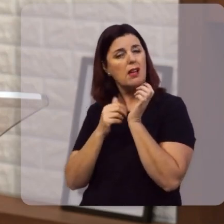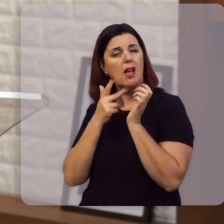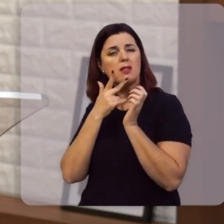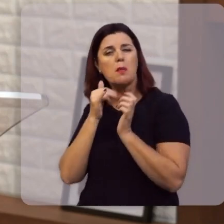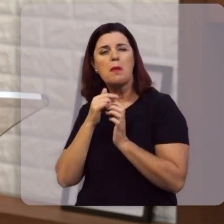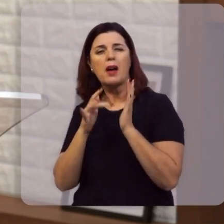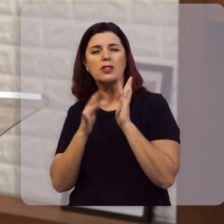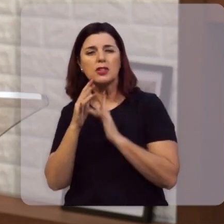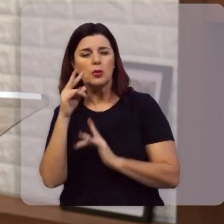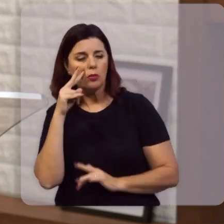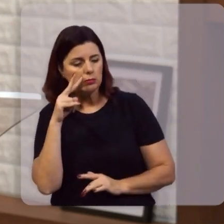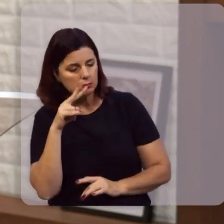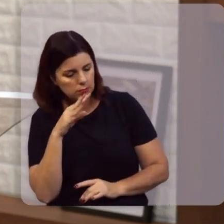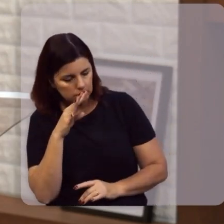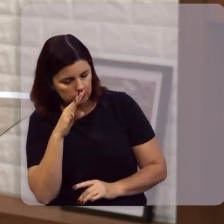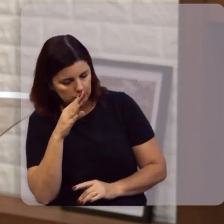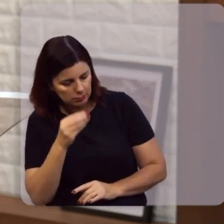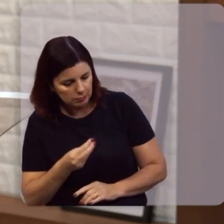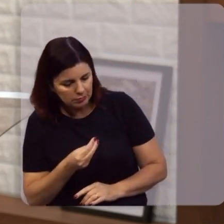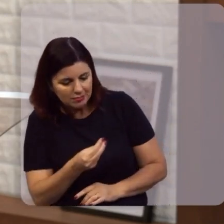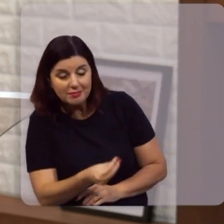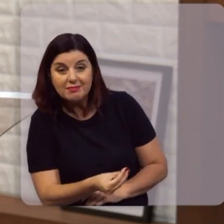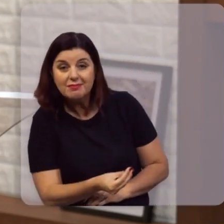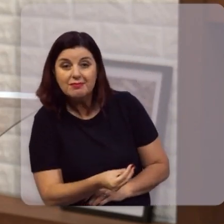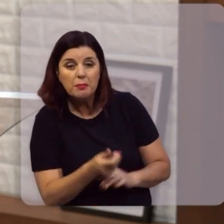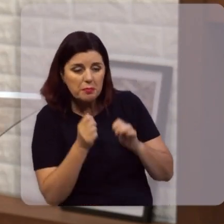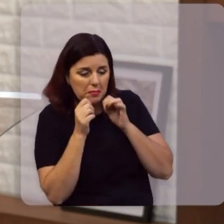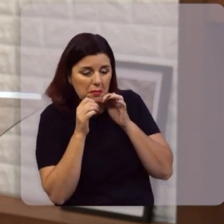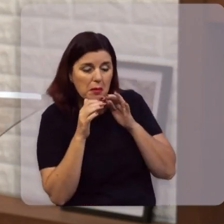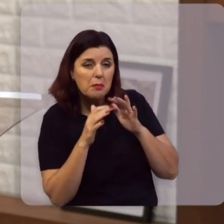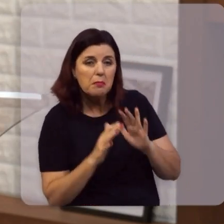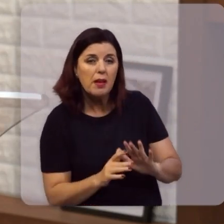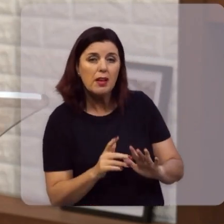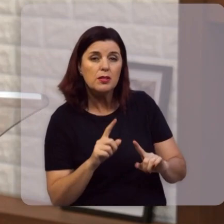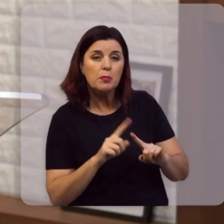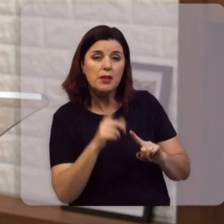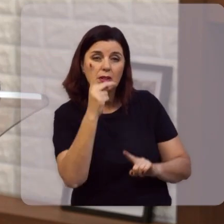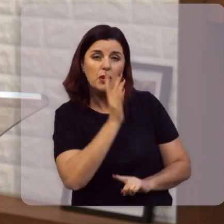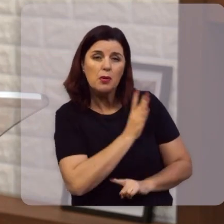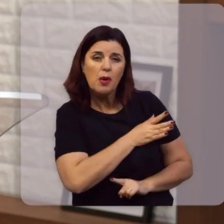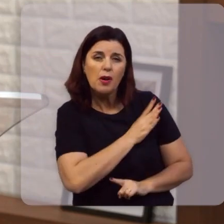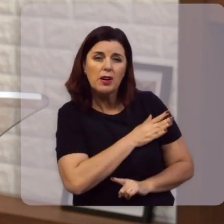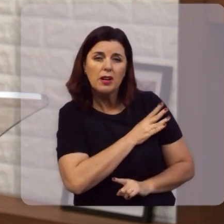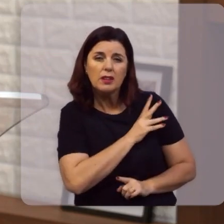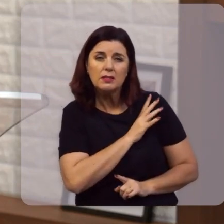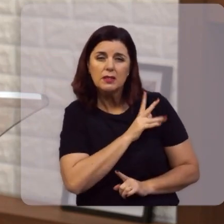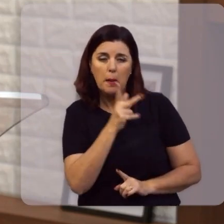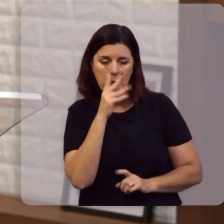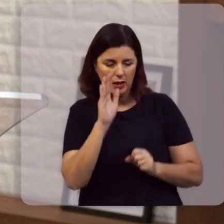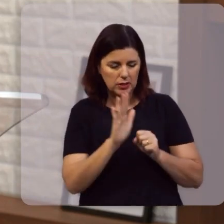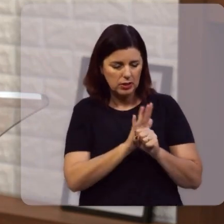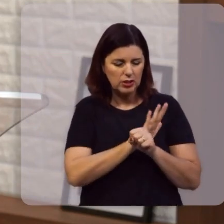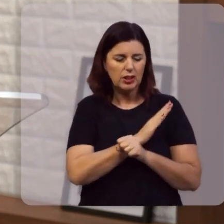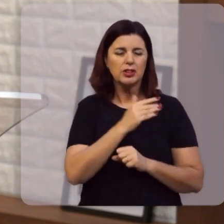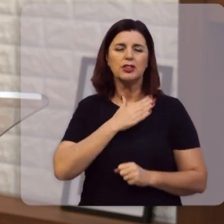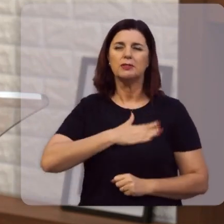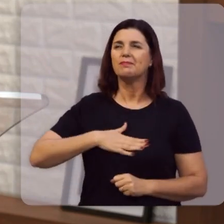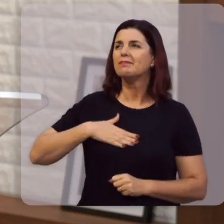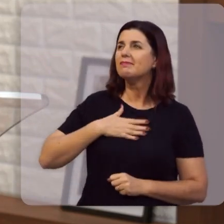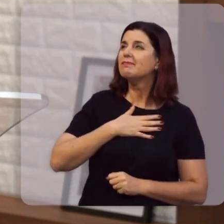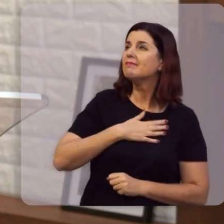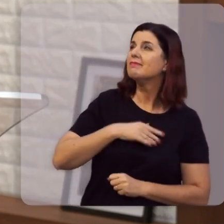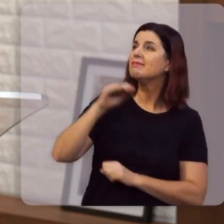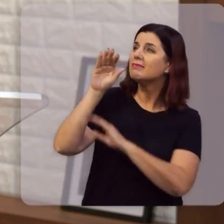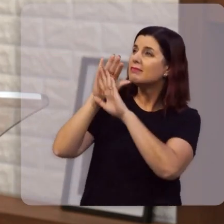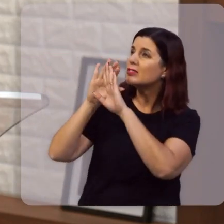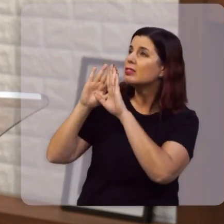que vê você em secreto recompensa você e você tem o seu coração totalmente tomado pelo deleite do céu,